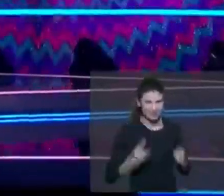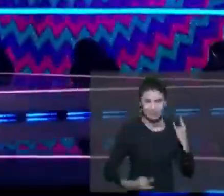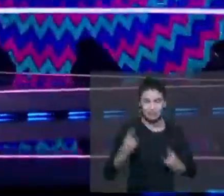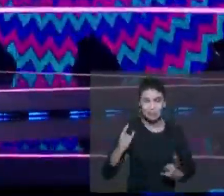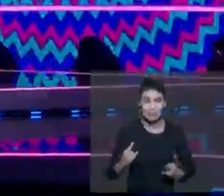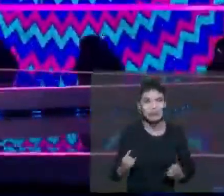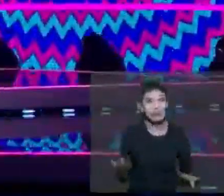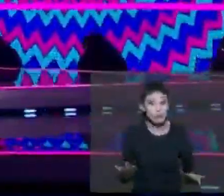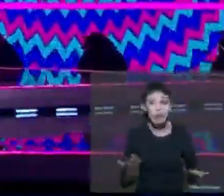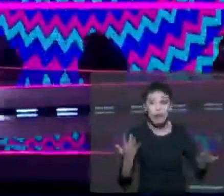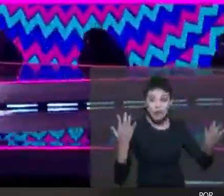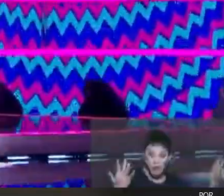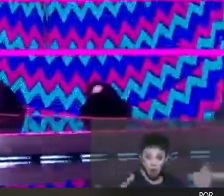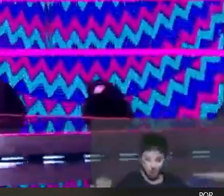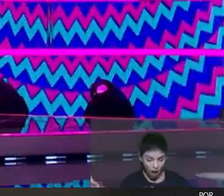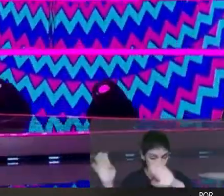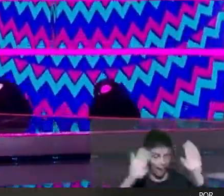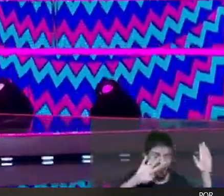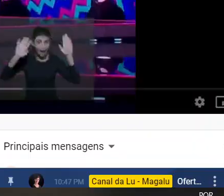Chama, Luciana!